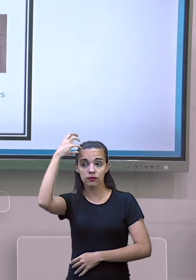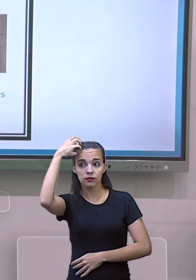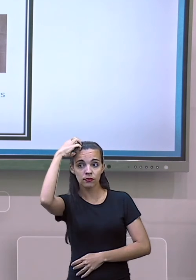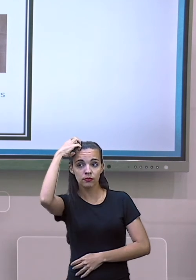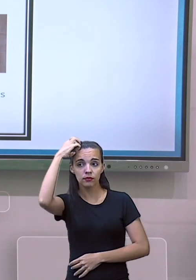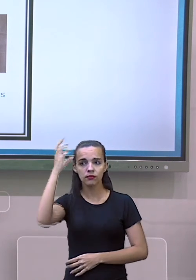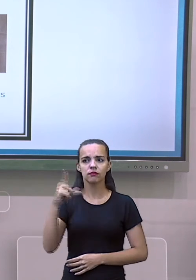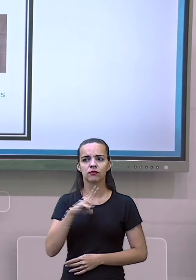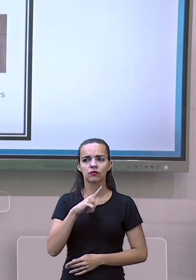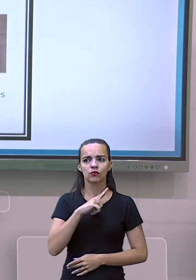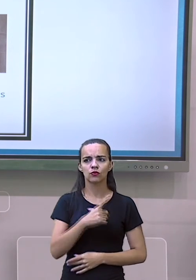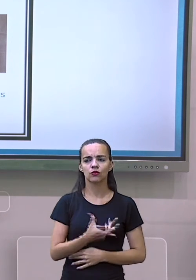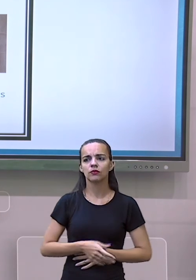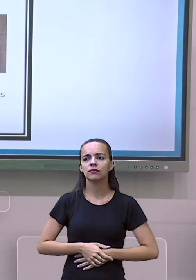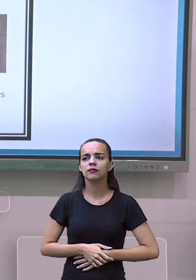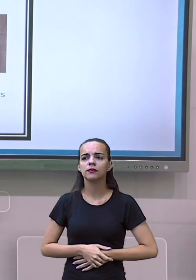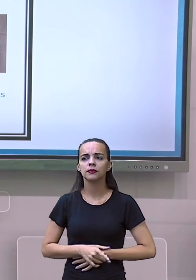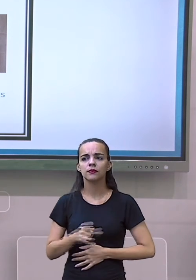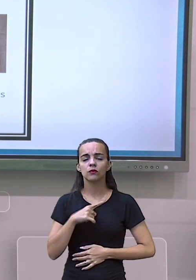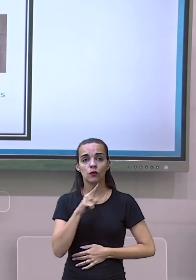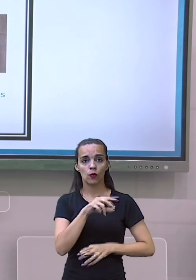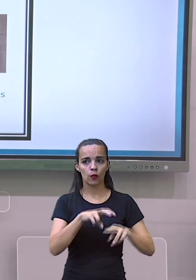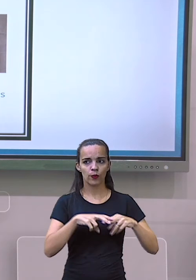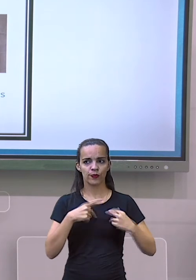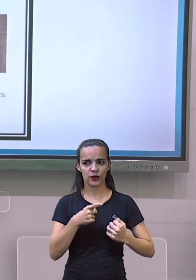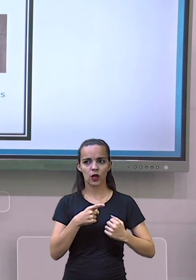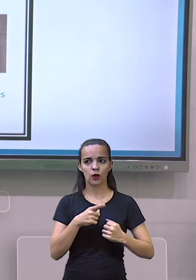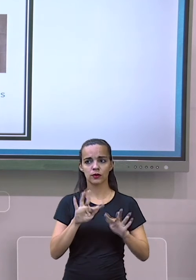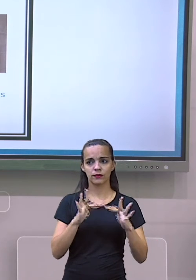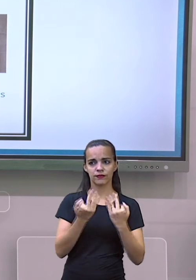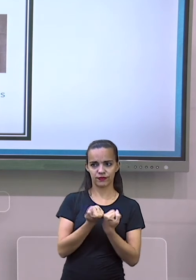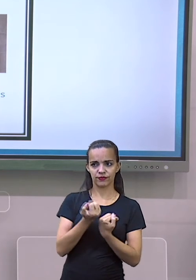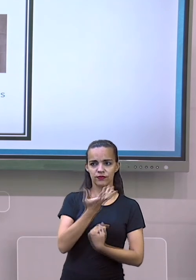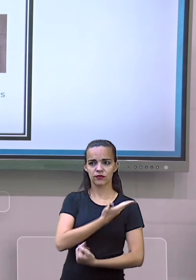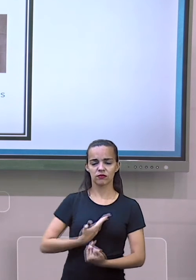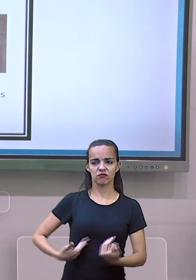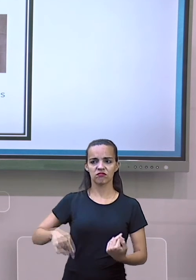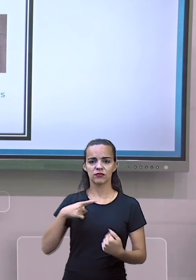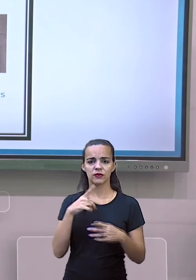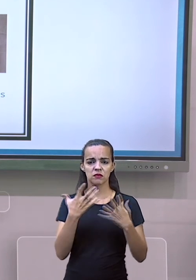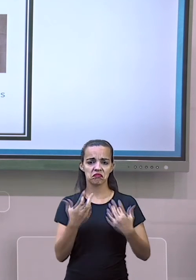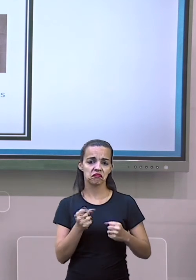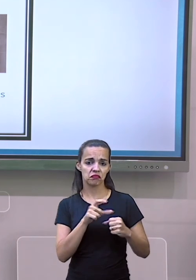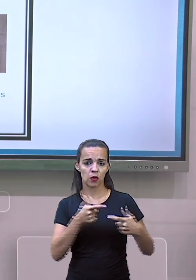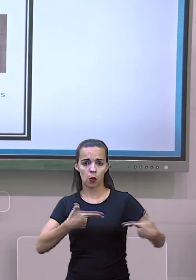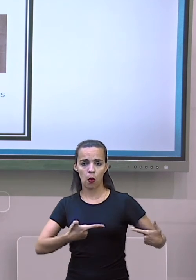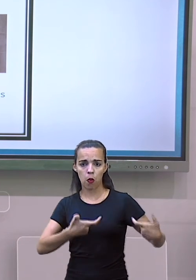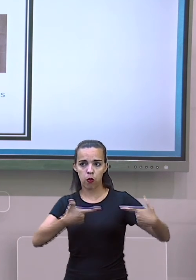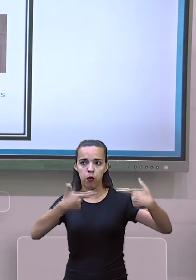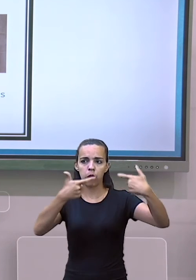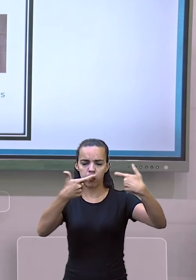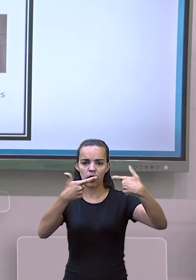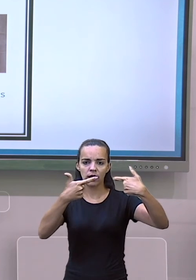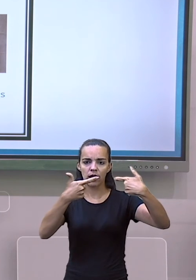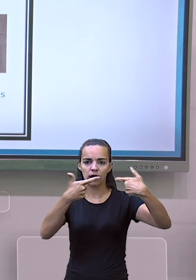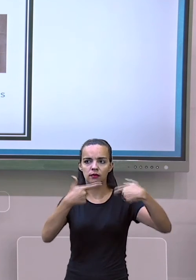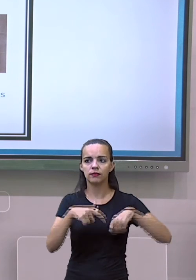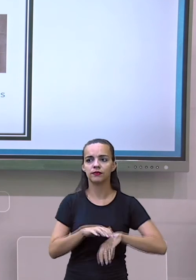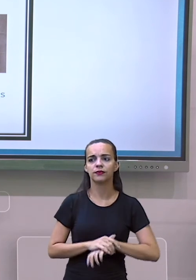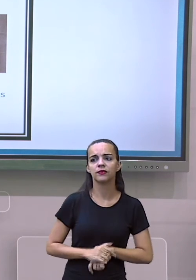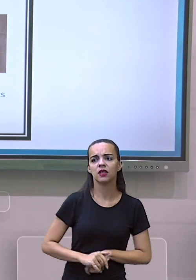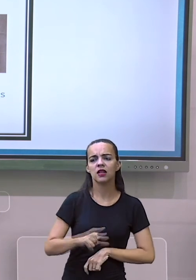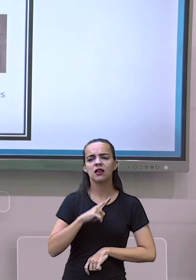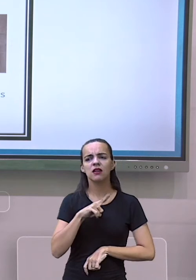mortos a família imperial, resultou uma guerra civil e o partido bolchevique alçou